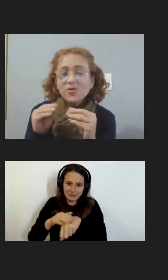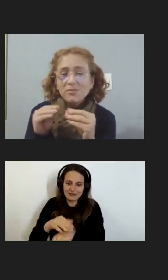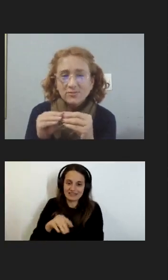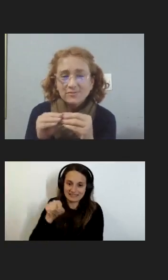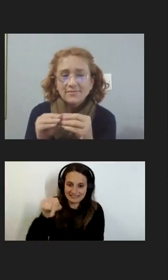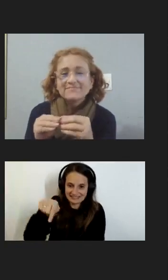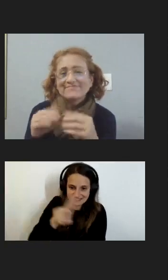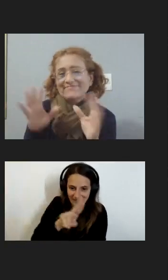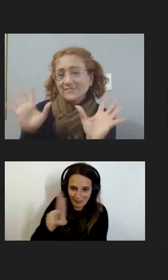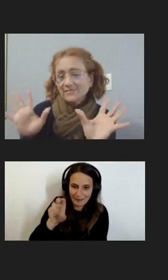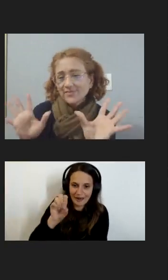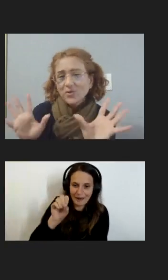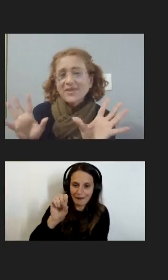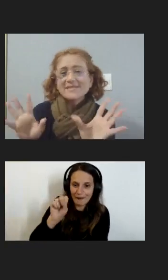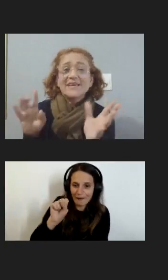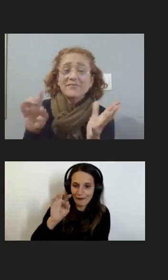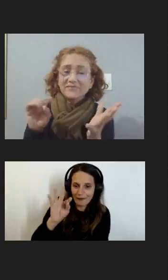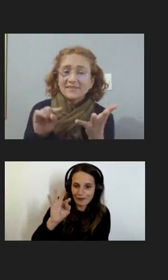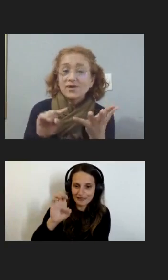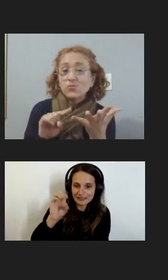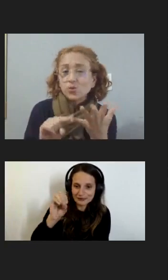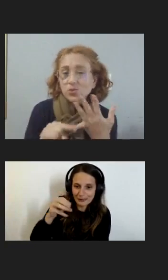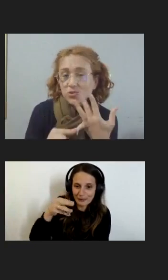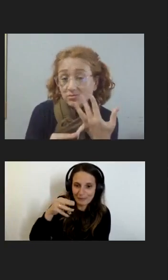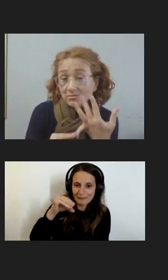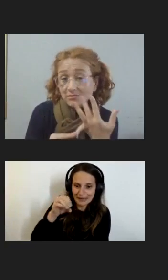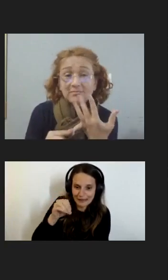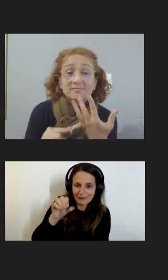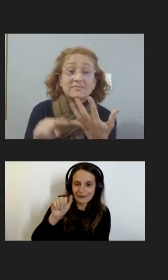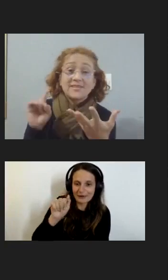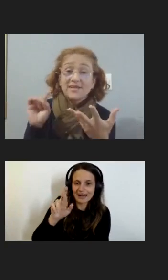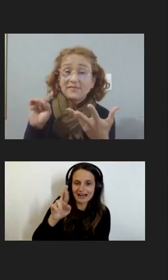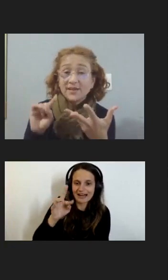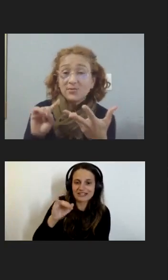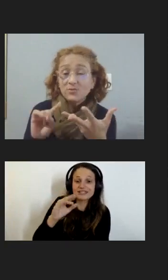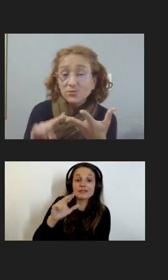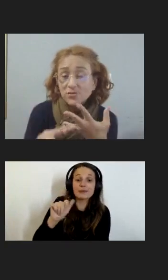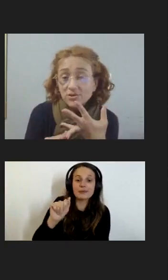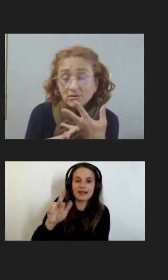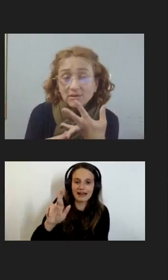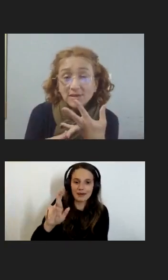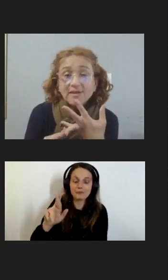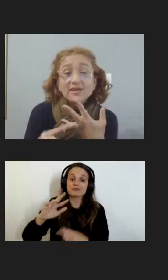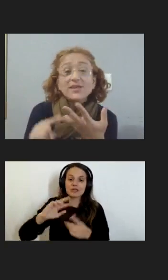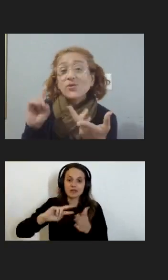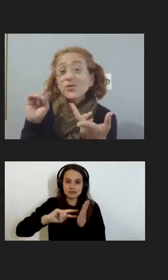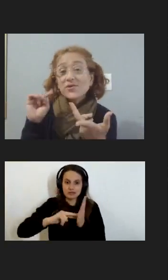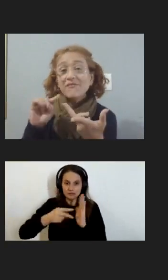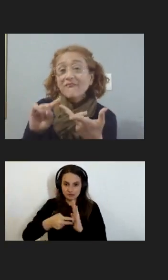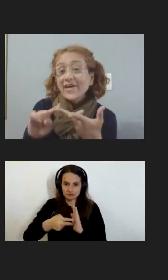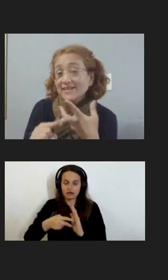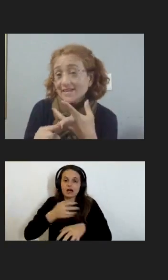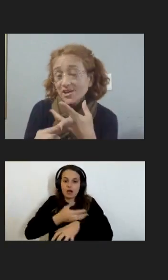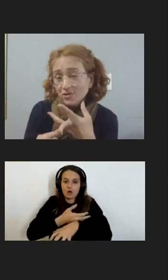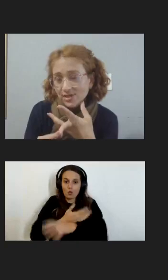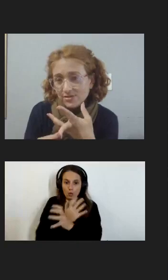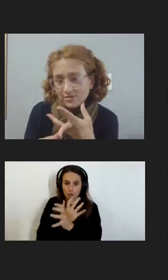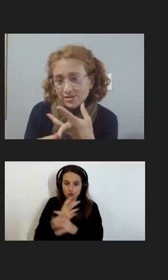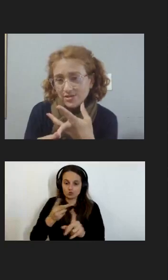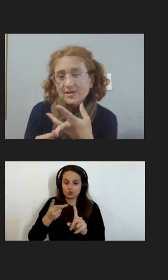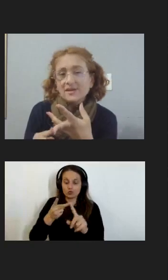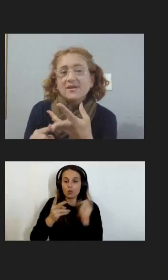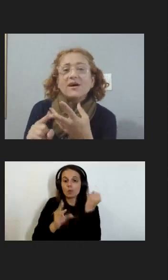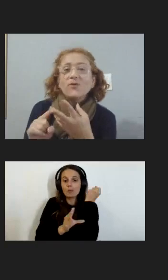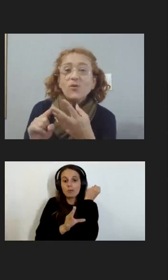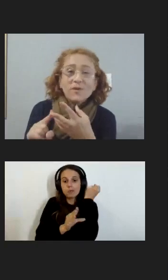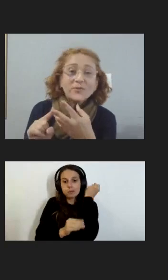mais comum. Doença que afeta o osso, que afeta o músculo, ou que afeta as